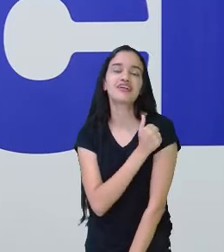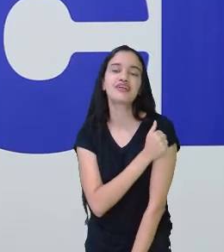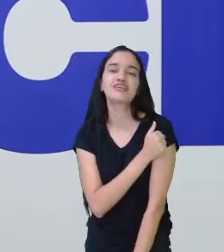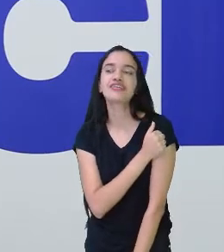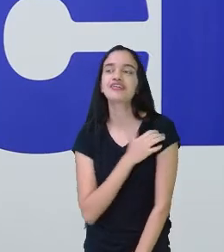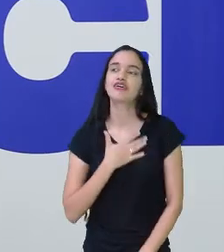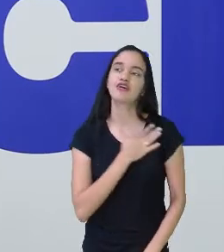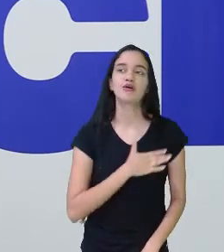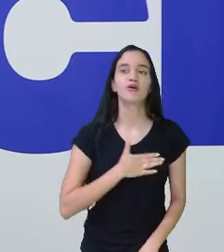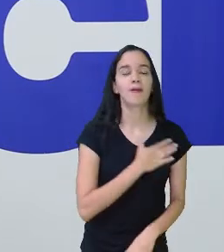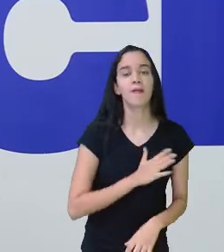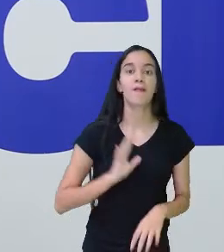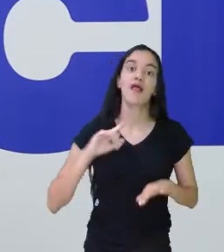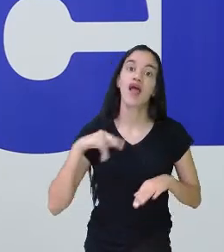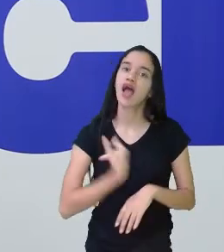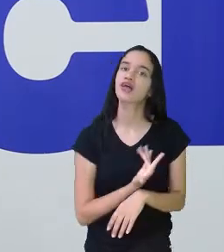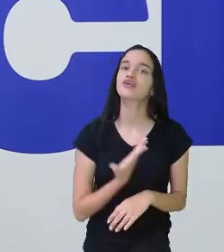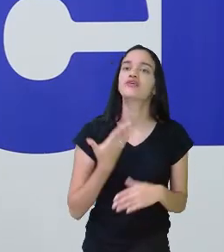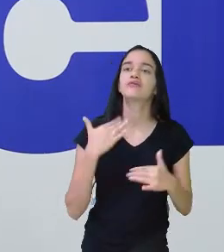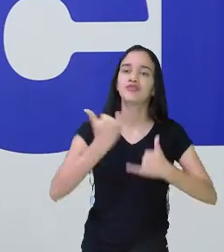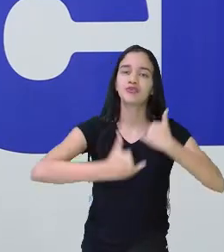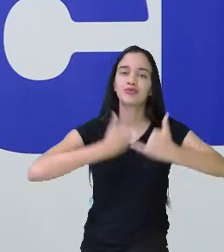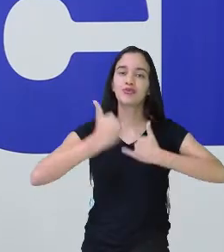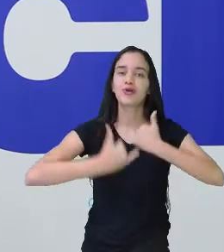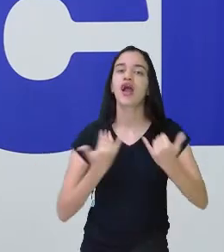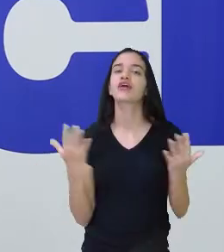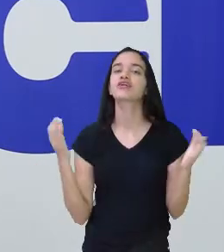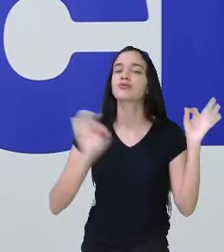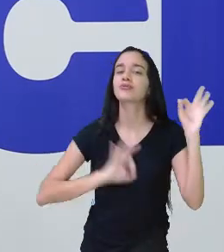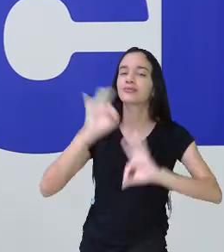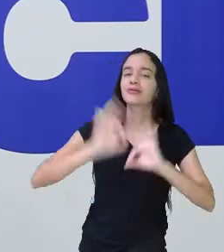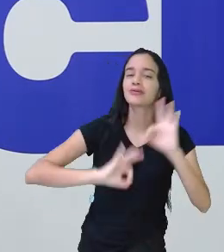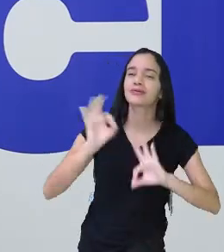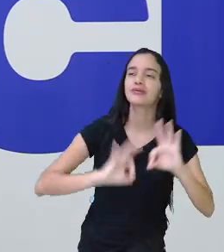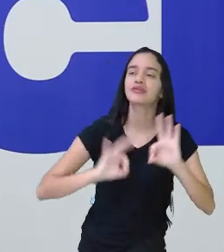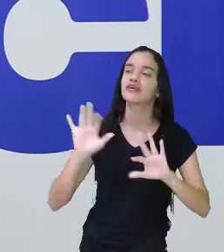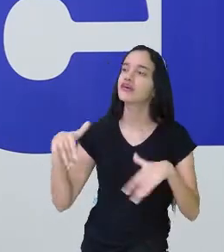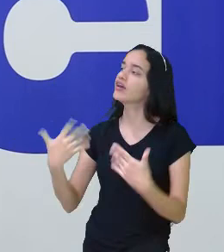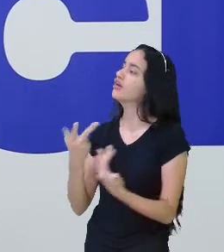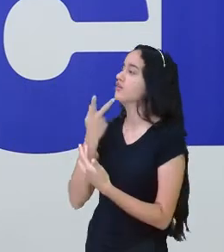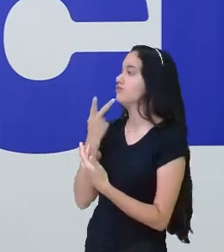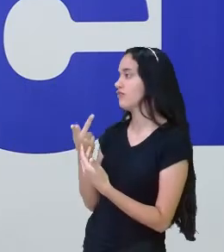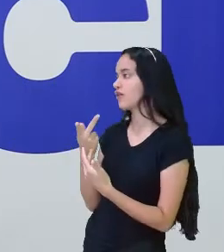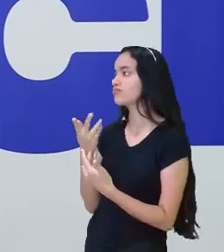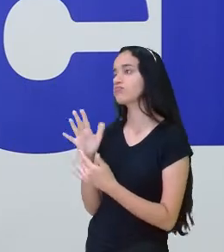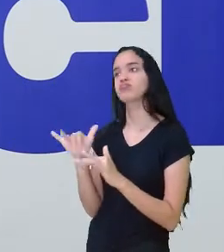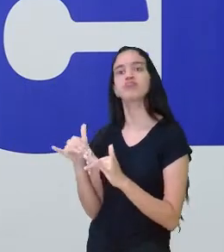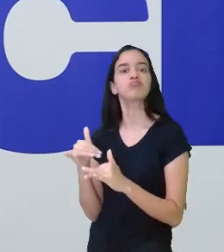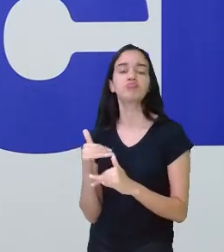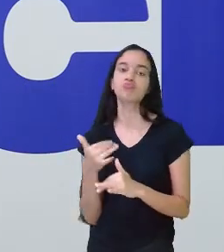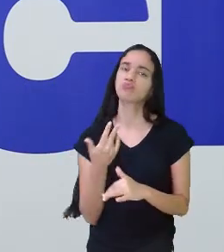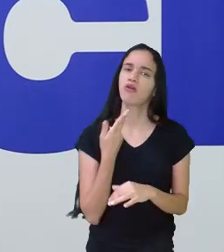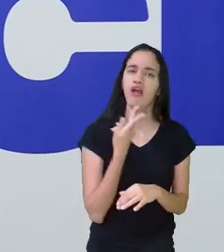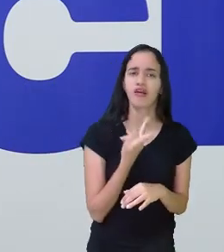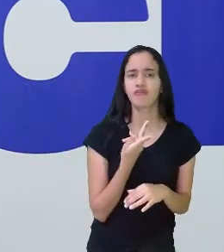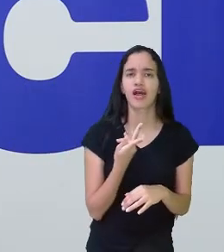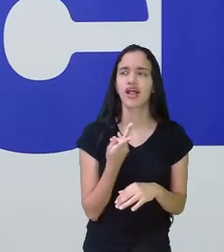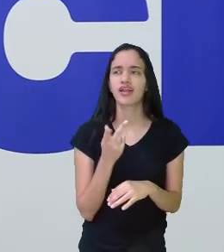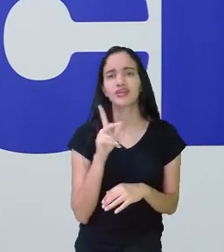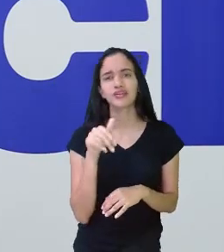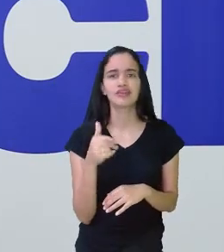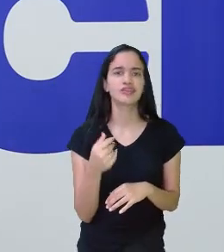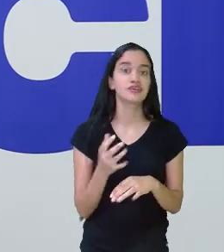Gostam, então, sim. A gente vai jogar agora, gente. Se prepara aí. Aí eles falaram mais alguma coisa, professora Márcia? Falaram aqui,